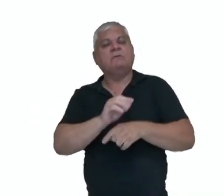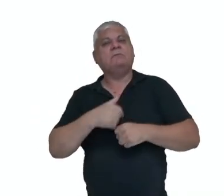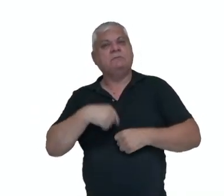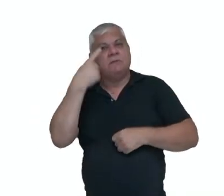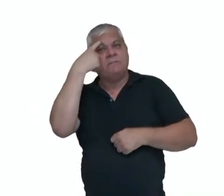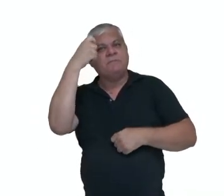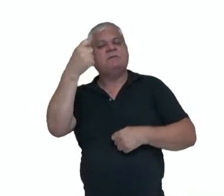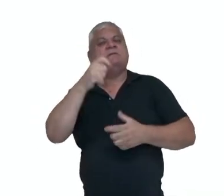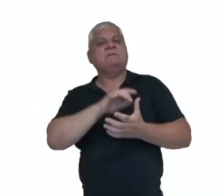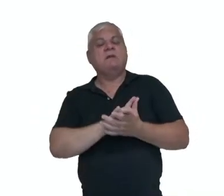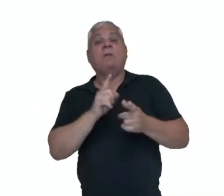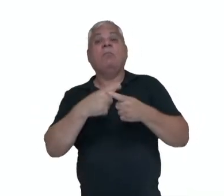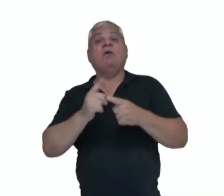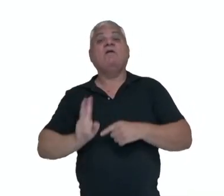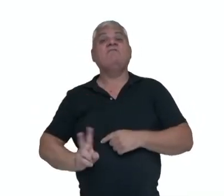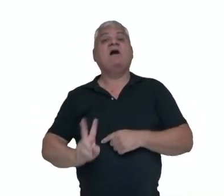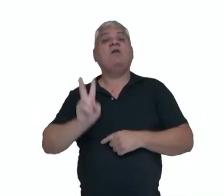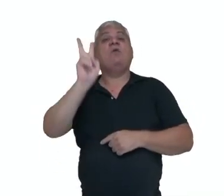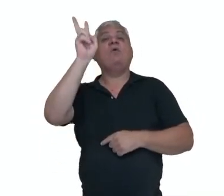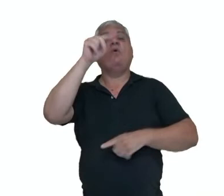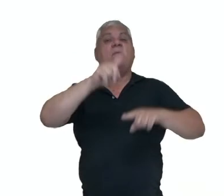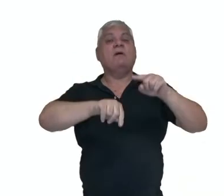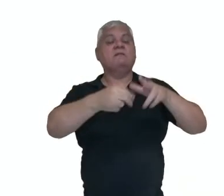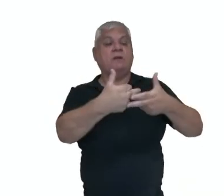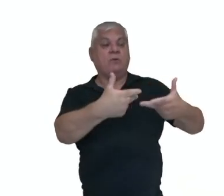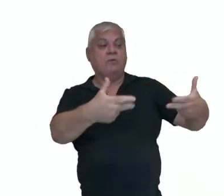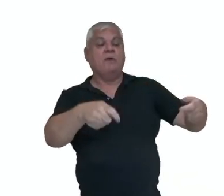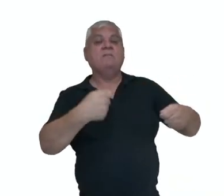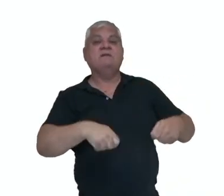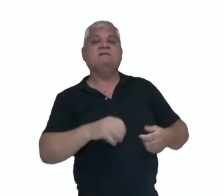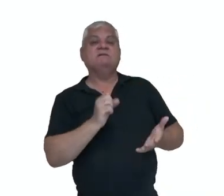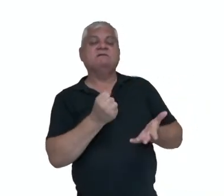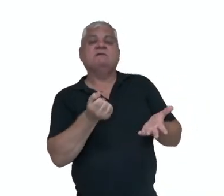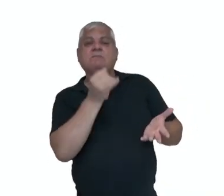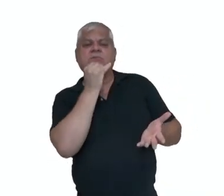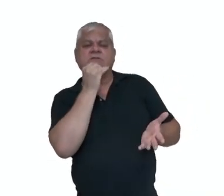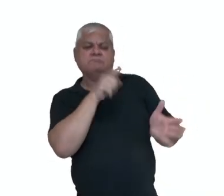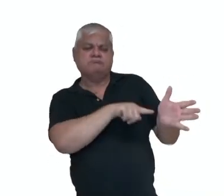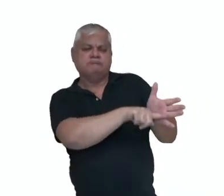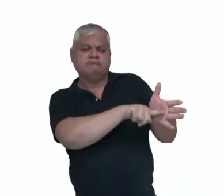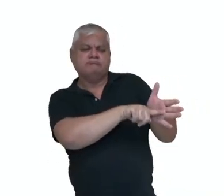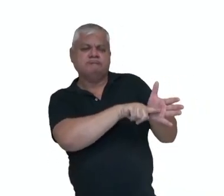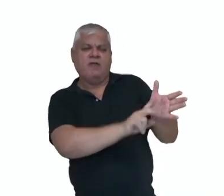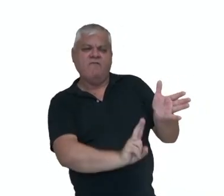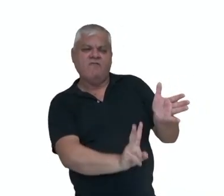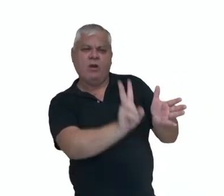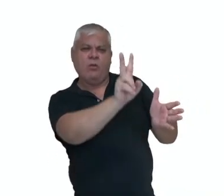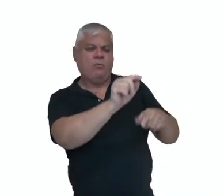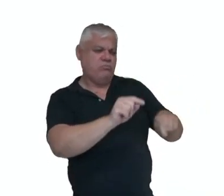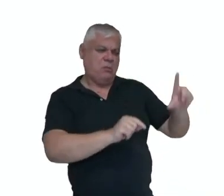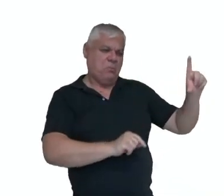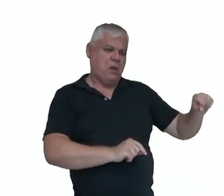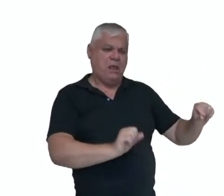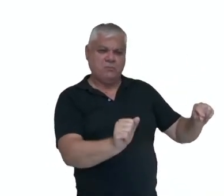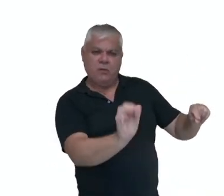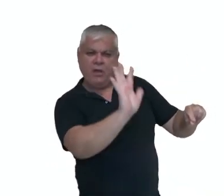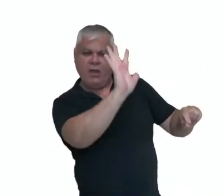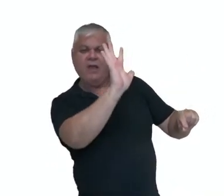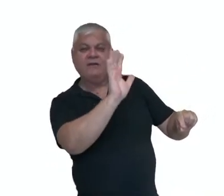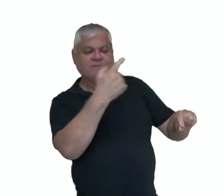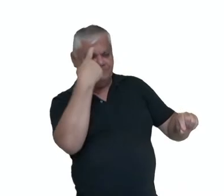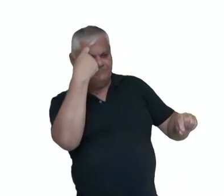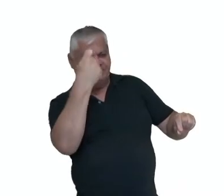abstrato, já que o valor agregado aos produtos dependia de uma certa análise sobre a valoração, o que gerou o desenvolvimento de